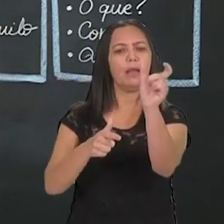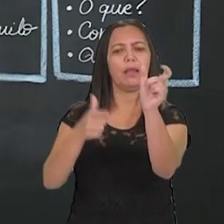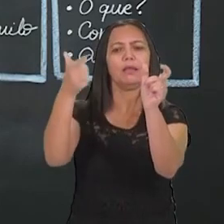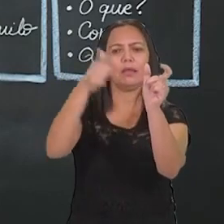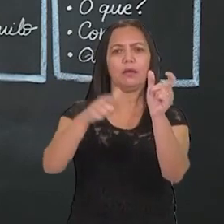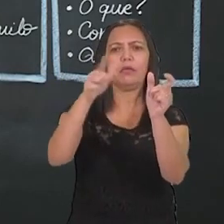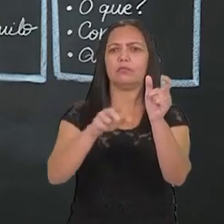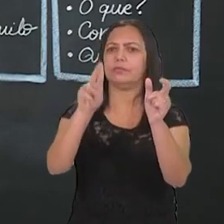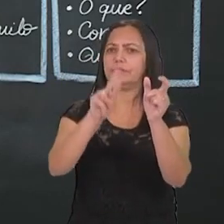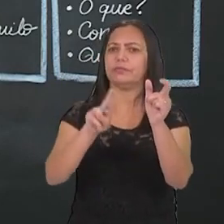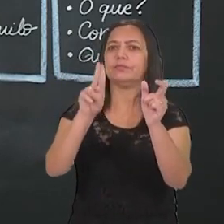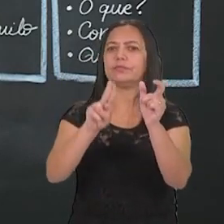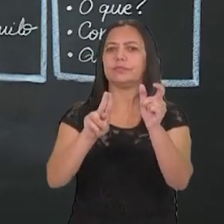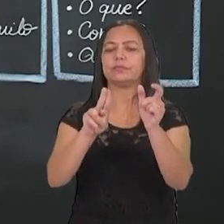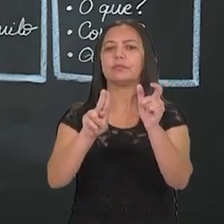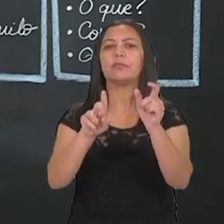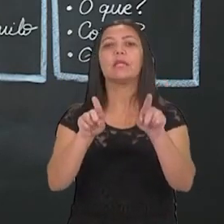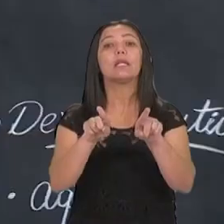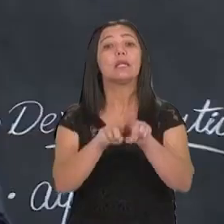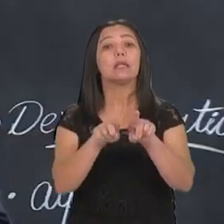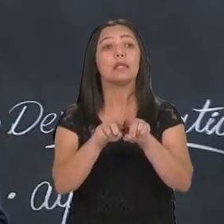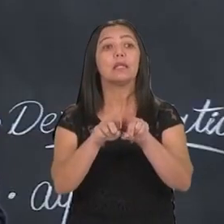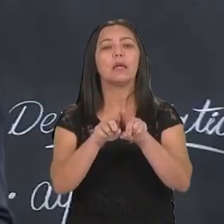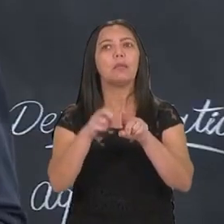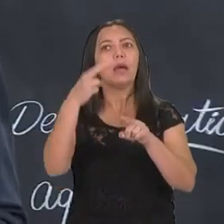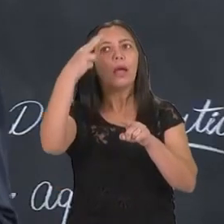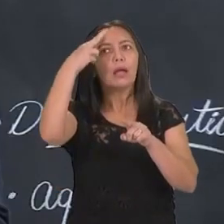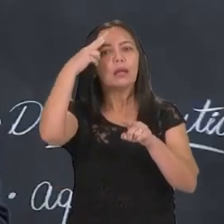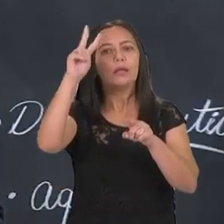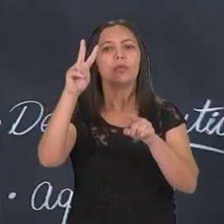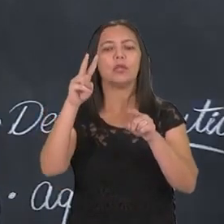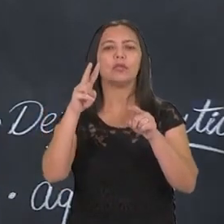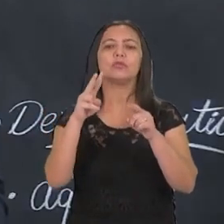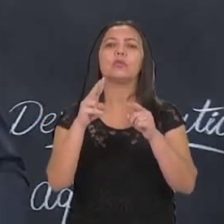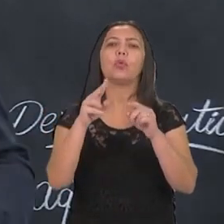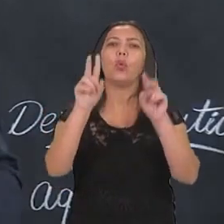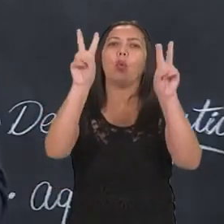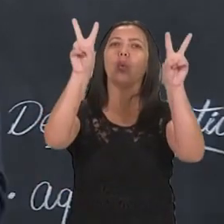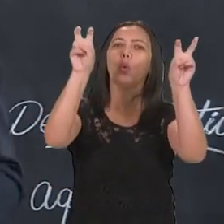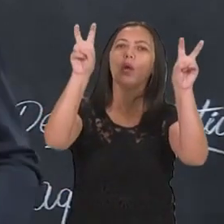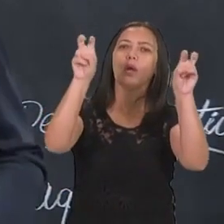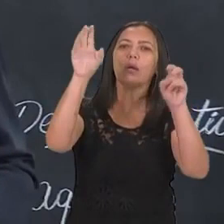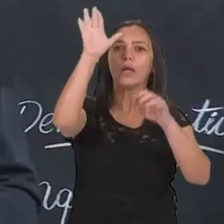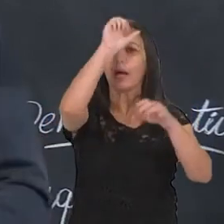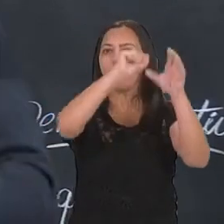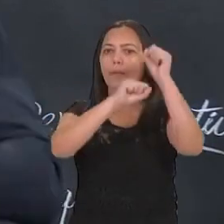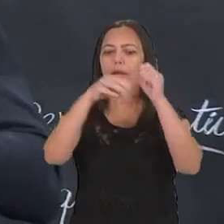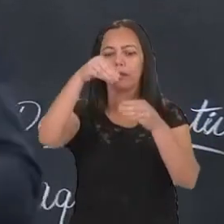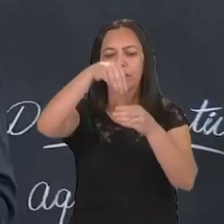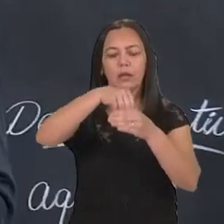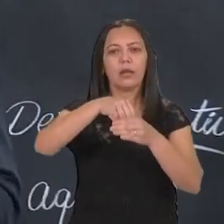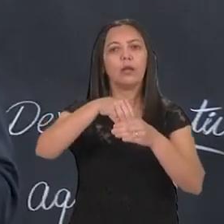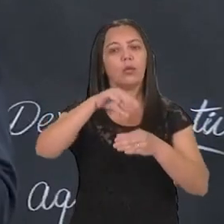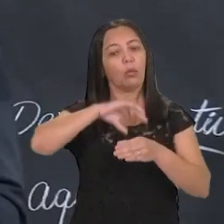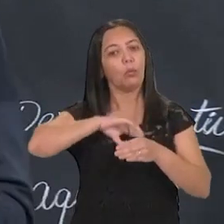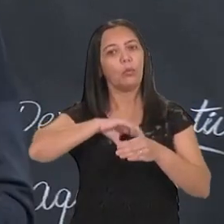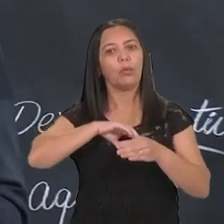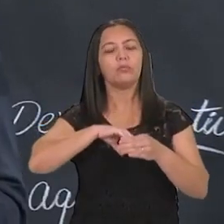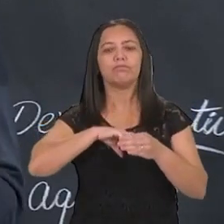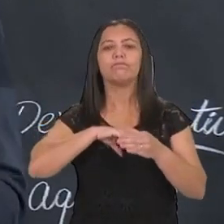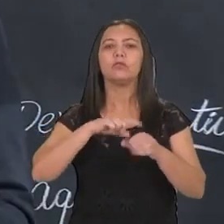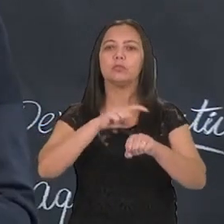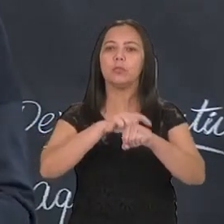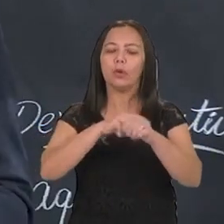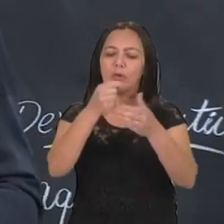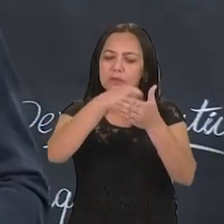foram usadas no seu texto. É bom a gente sempre colocar isso em mente, que toda classe, todo assunto que a gente aprende em língua portuguesa vai nos ajudar na escrita,